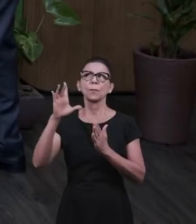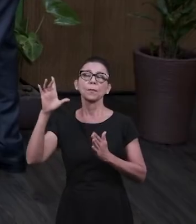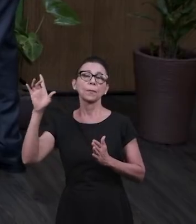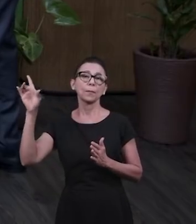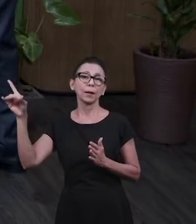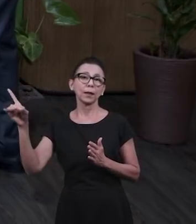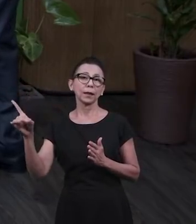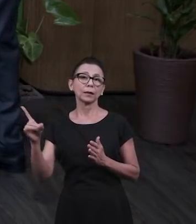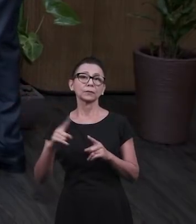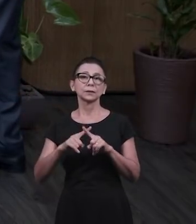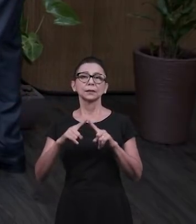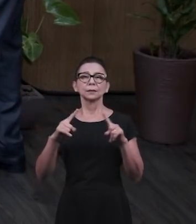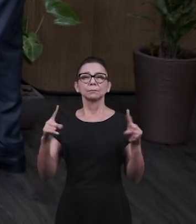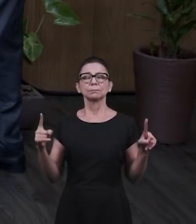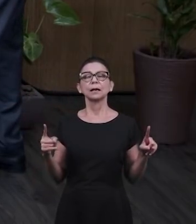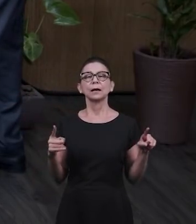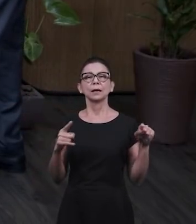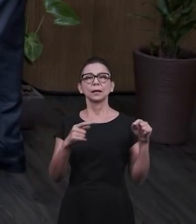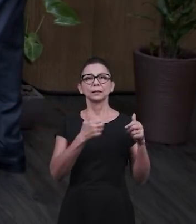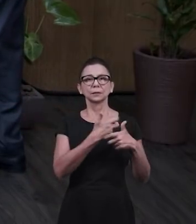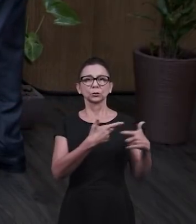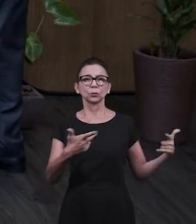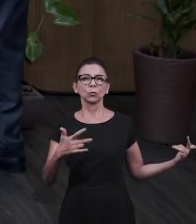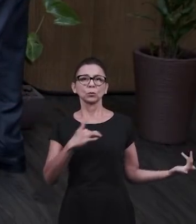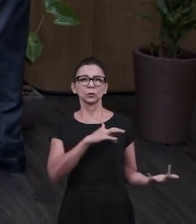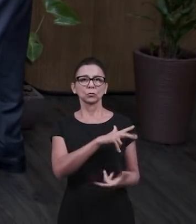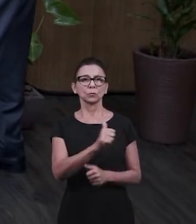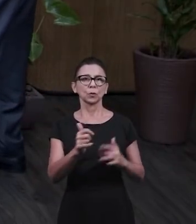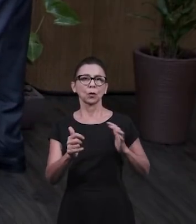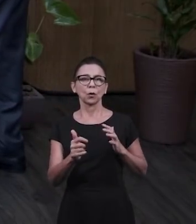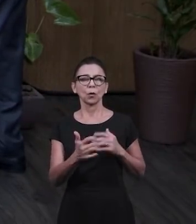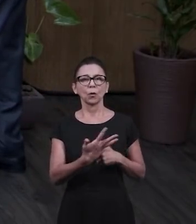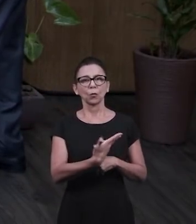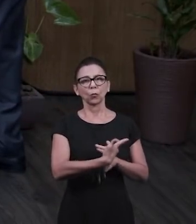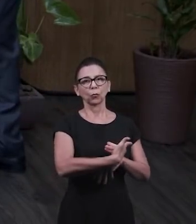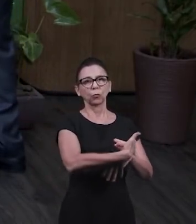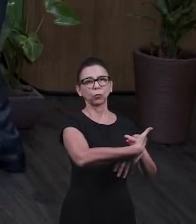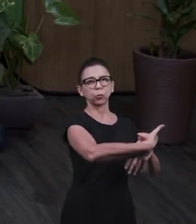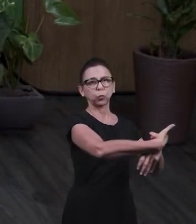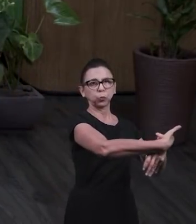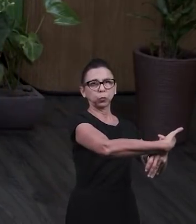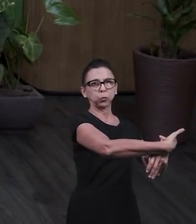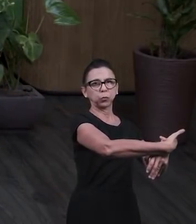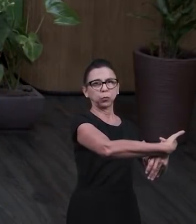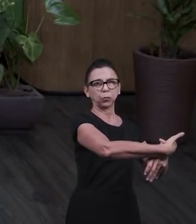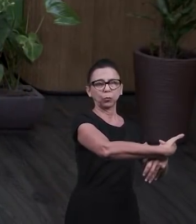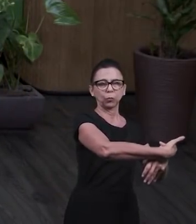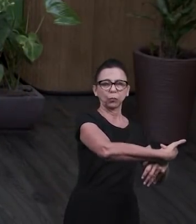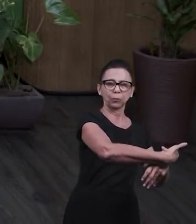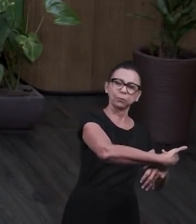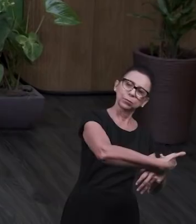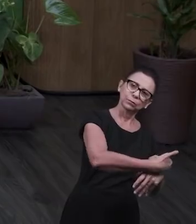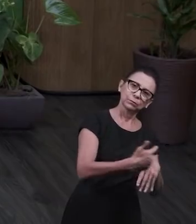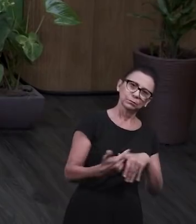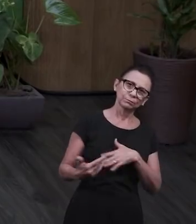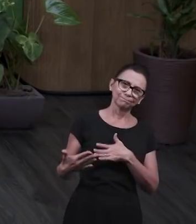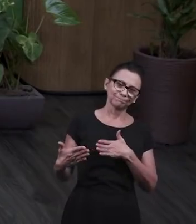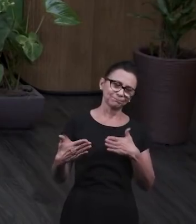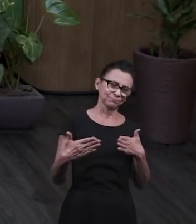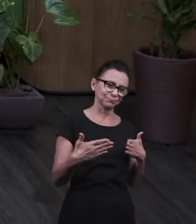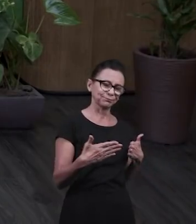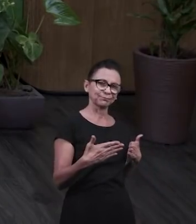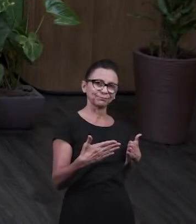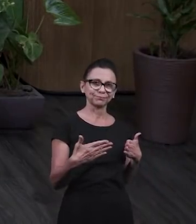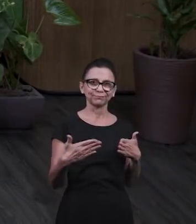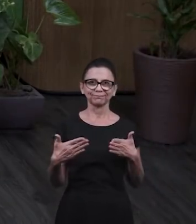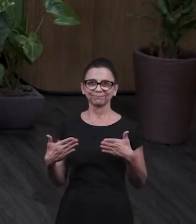deste mundo, a sedução das riquezas, sufocam a palavra e ela fica o quê?